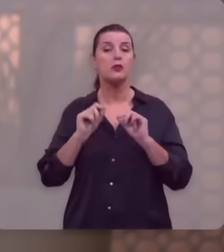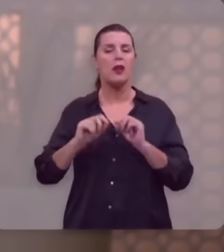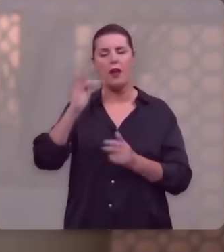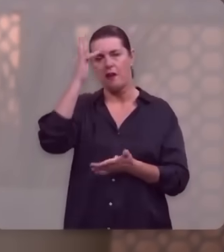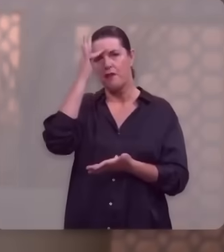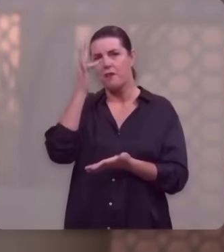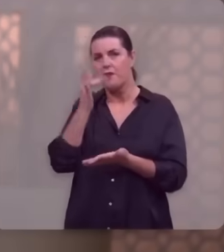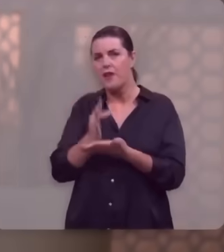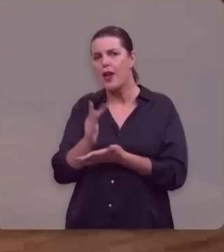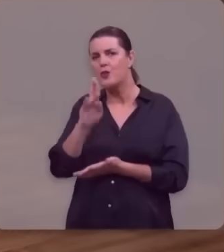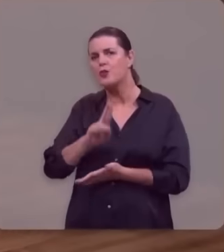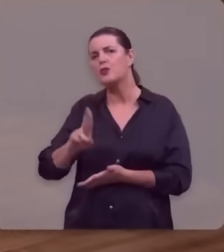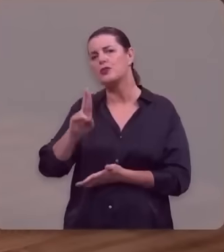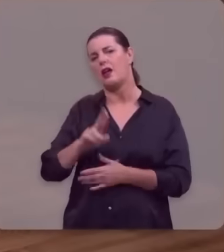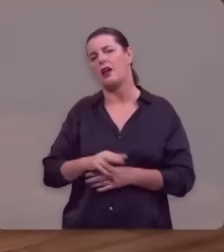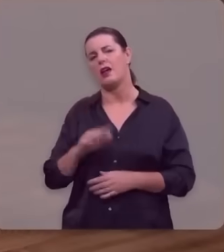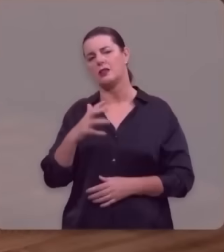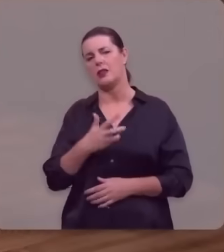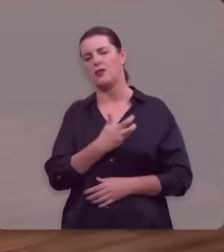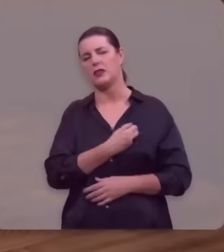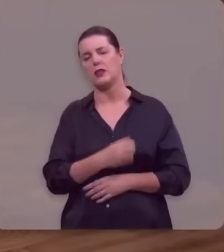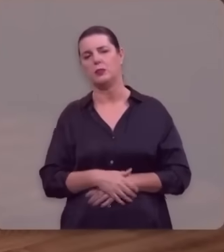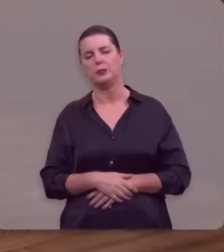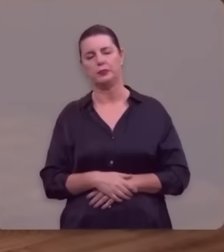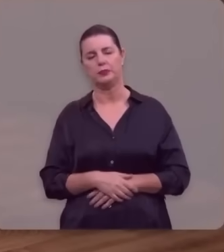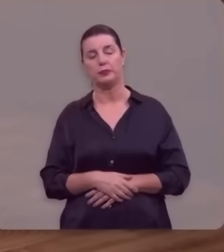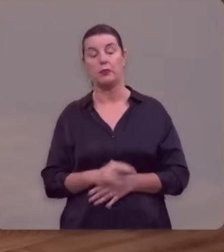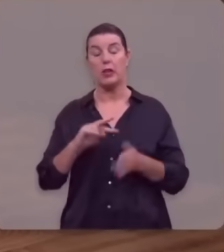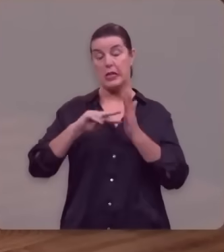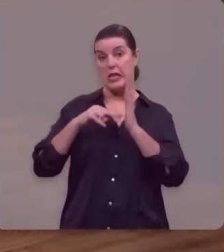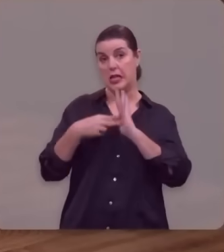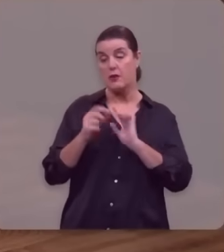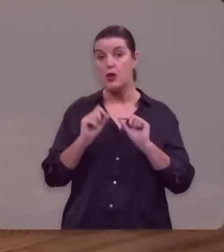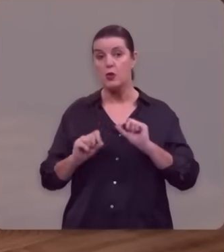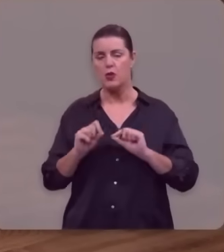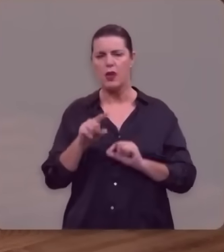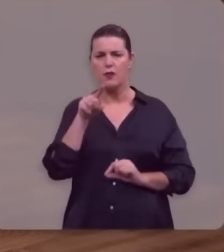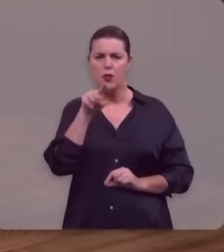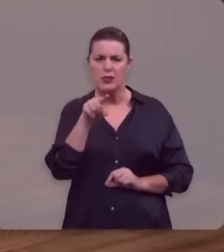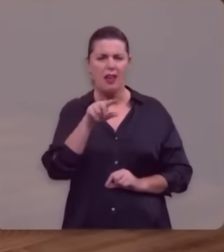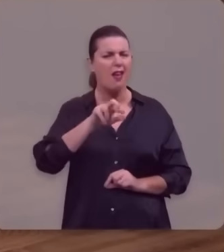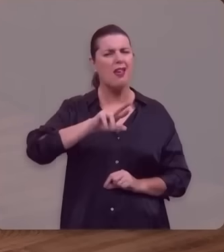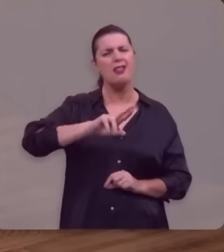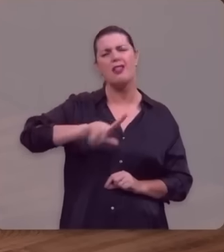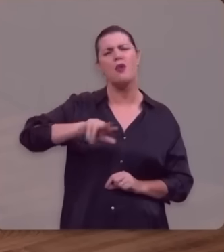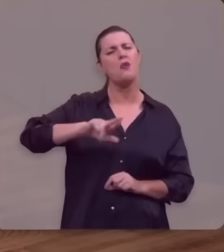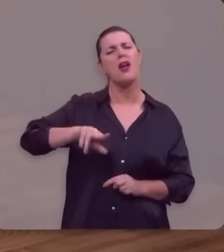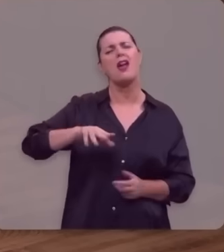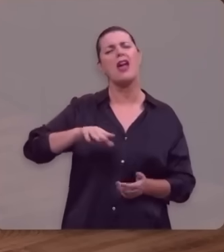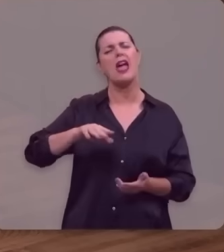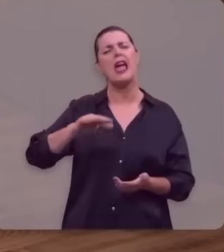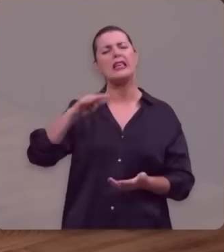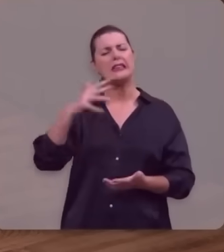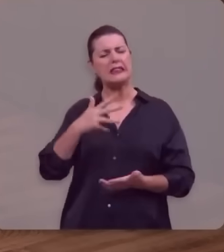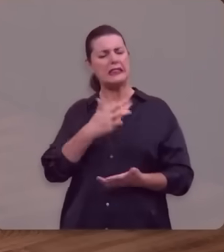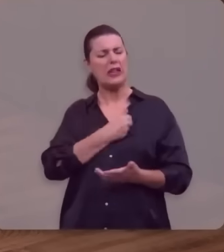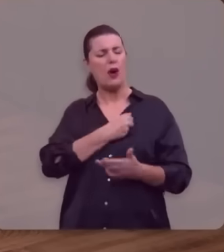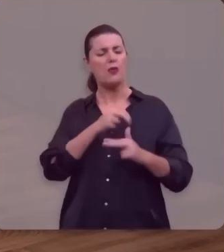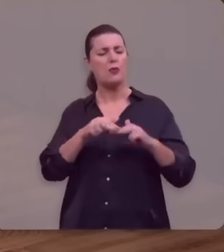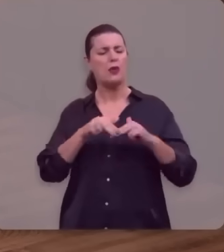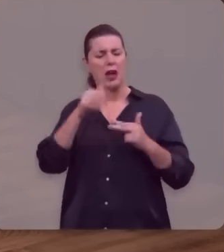salvação e significa que você não é salvo pela fé que você tem você é salvo por